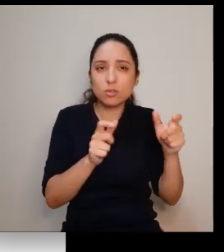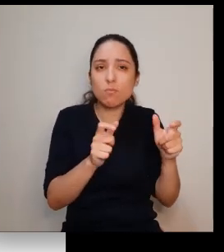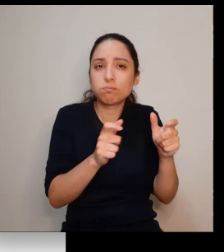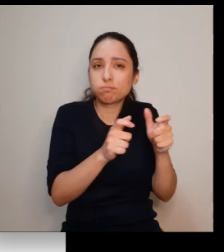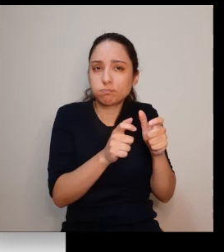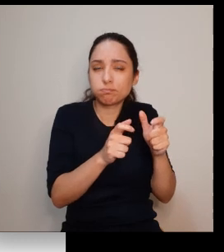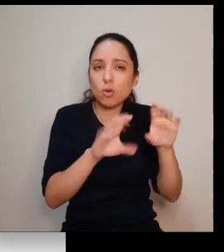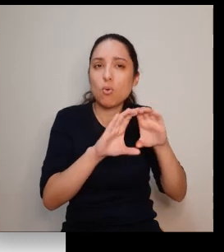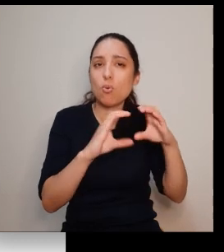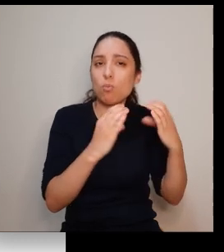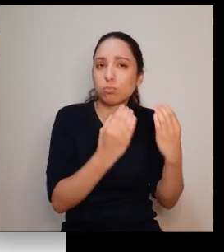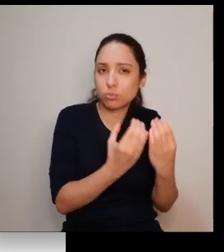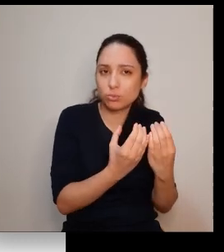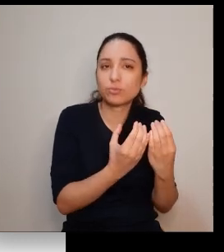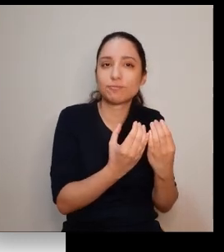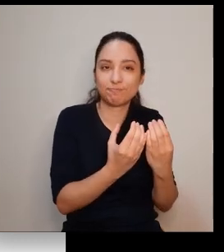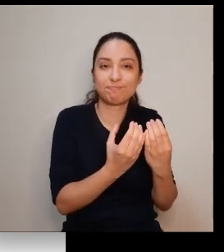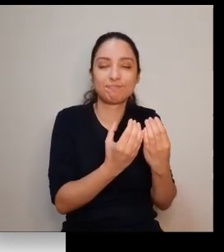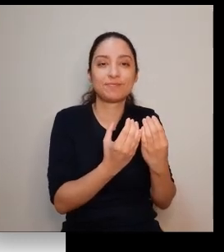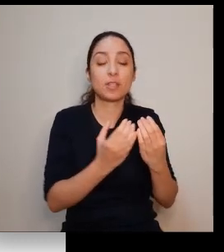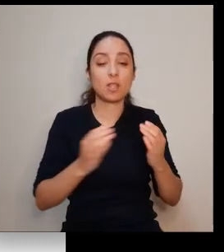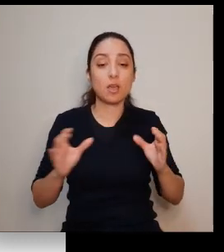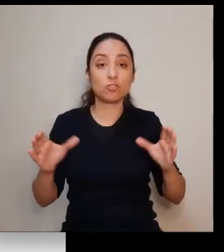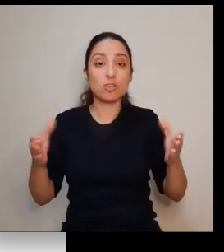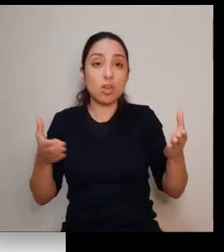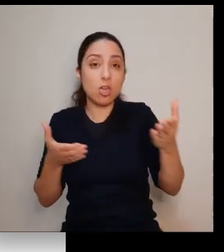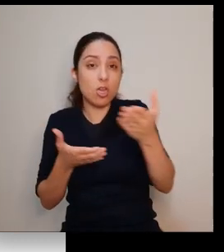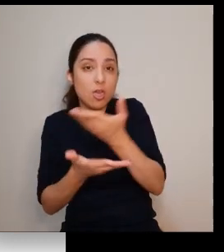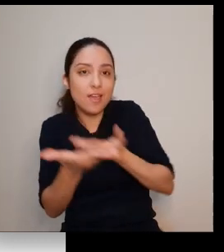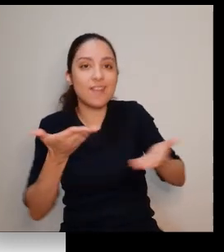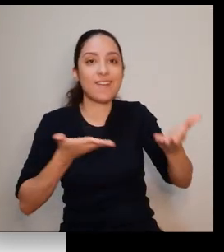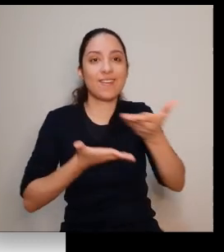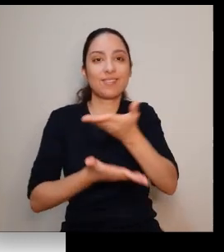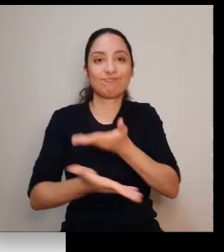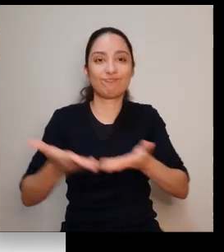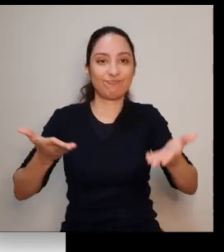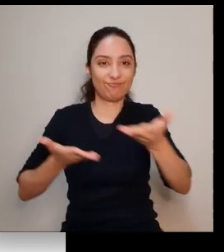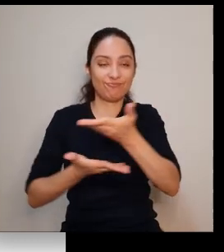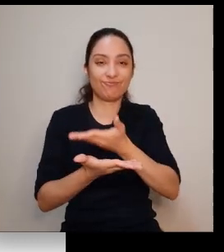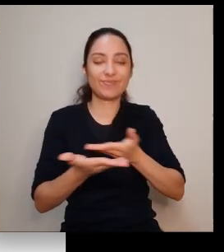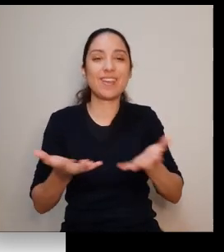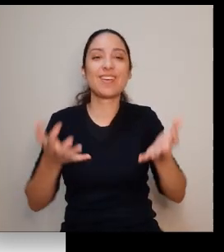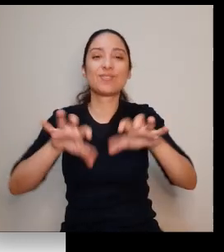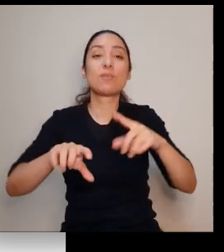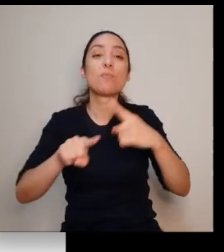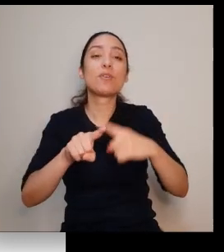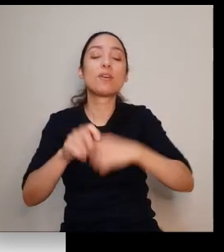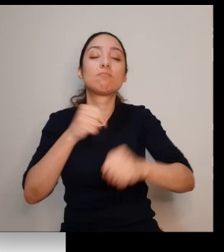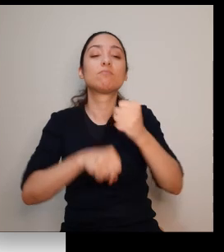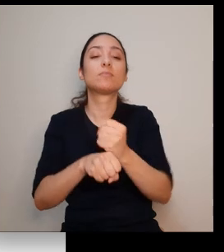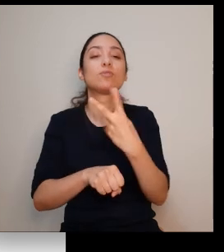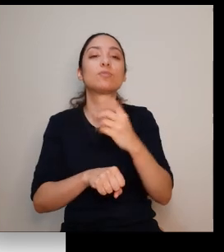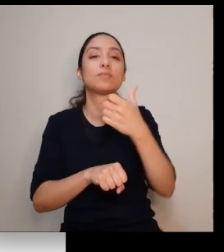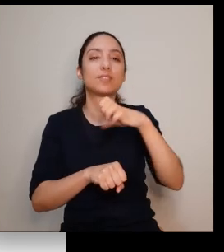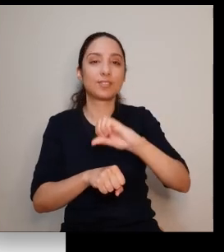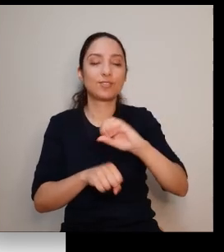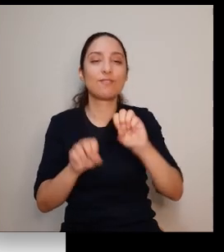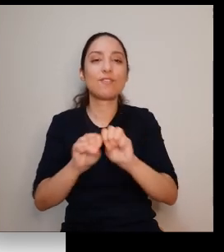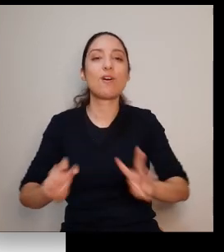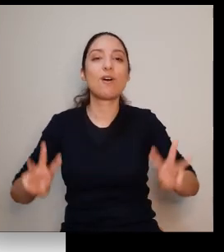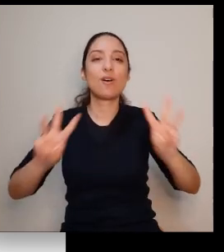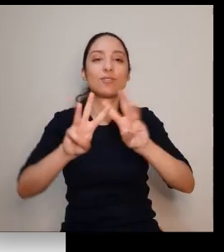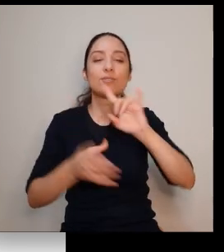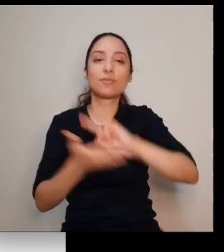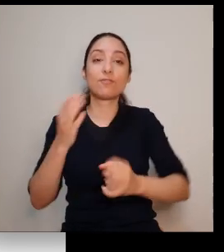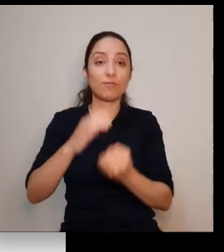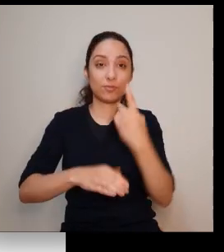incluindo os jovens, mulheres, povos indígenas, comunidades locais, como traz o Manifesto por Soluções Baseadas na